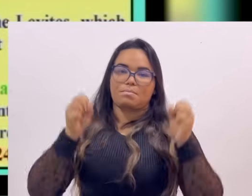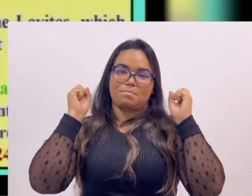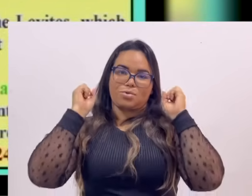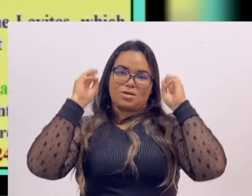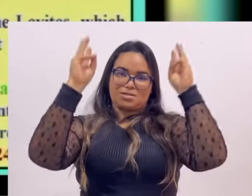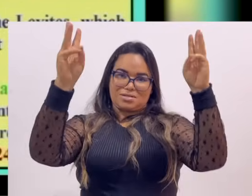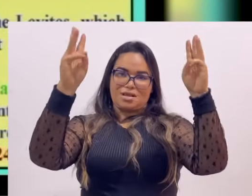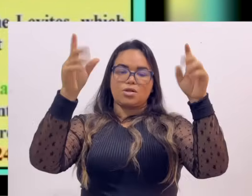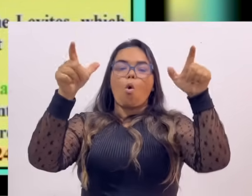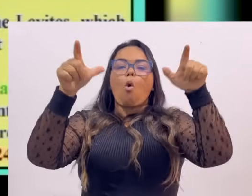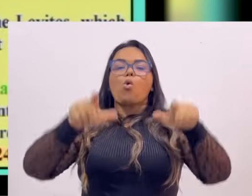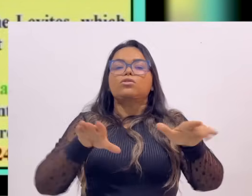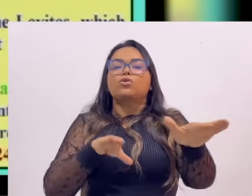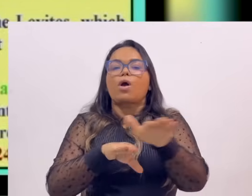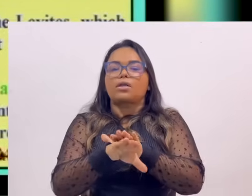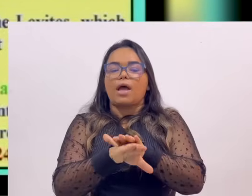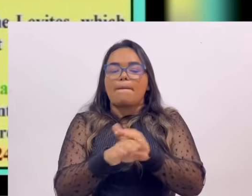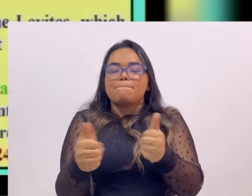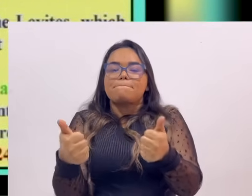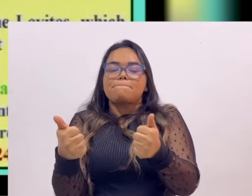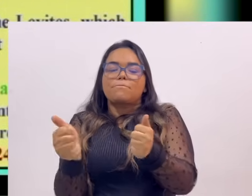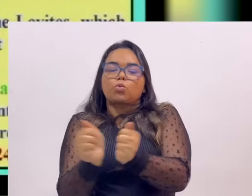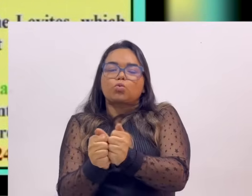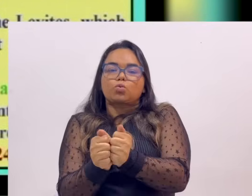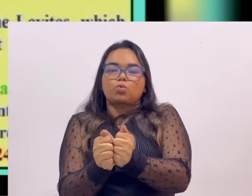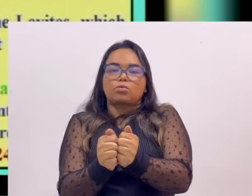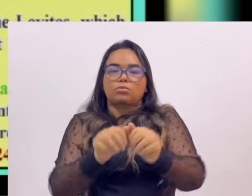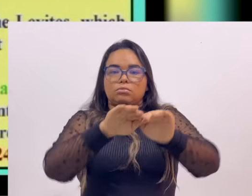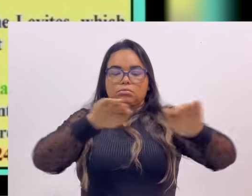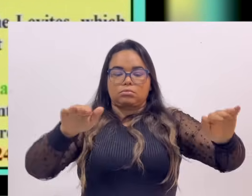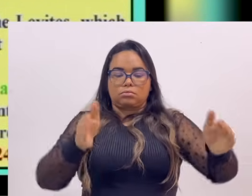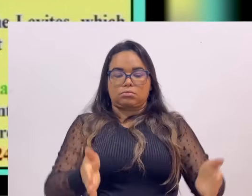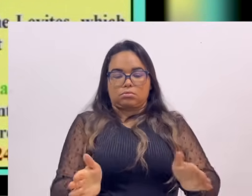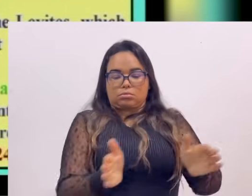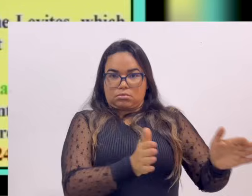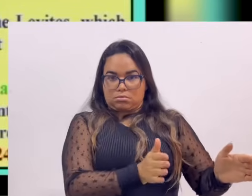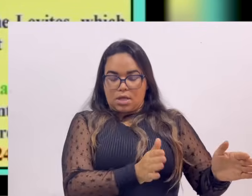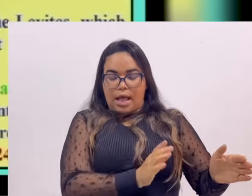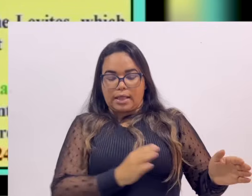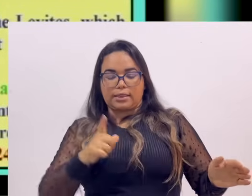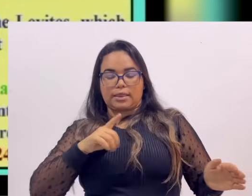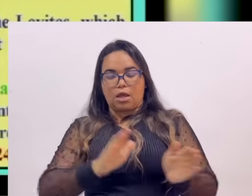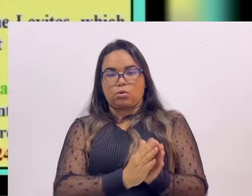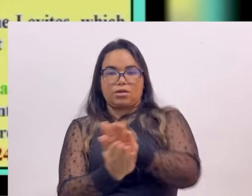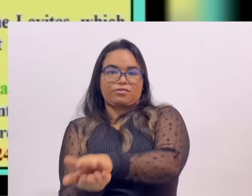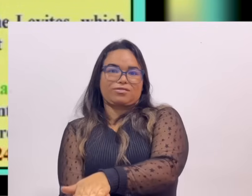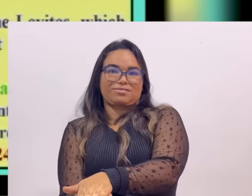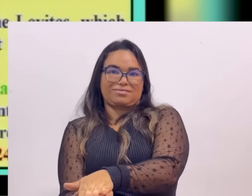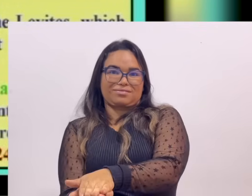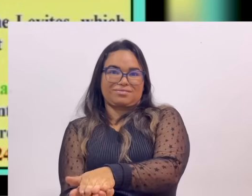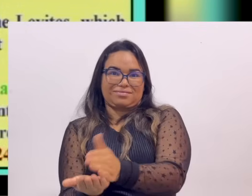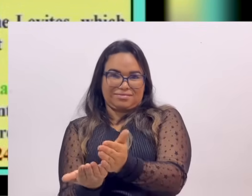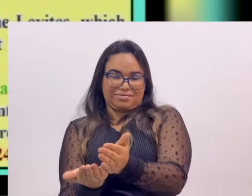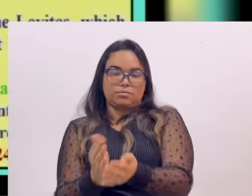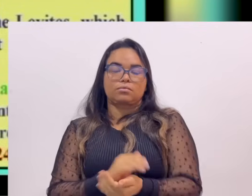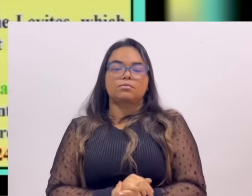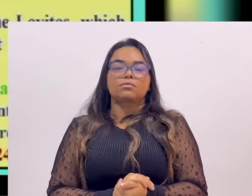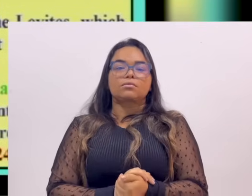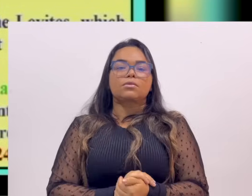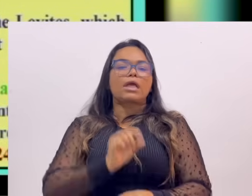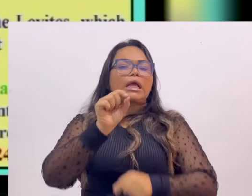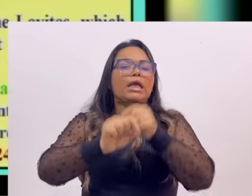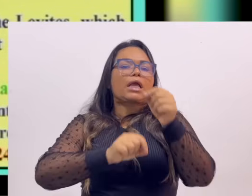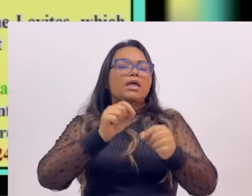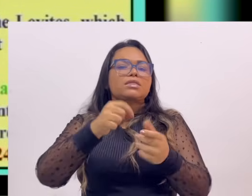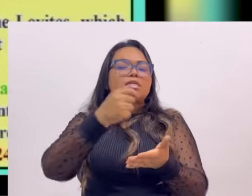Vamos ler cuidadosamente. E aconteceu que Moisés, tendo acabado de escrever num livro todas as palavras desta lei,